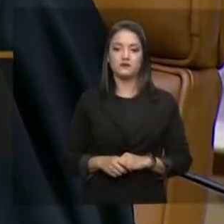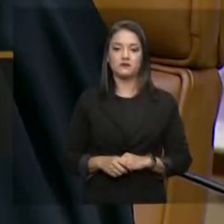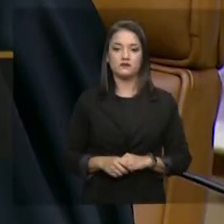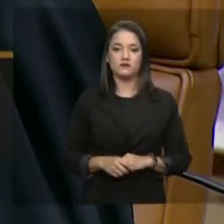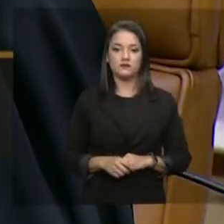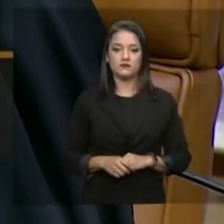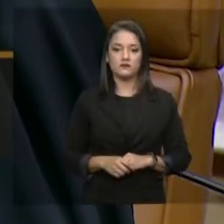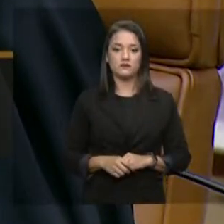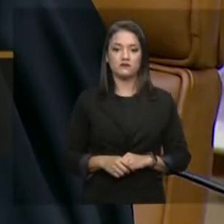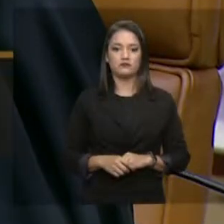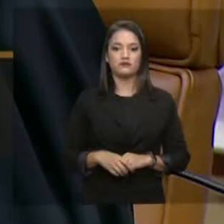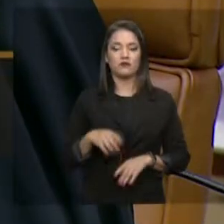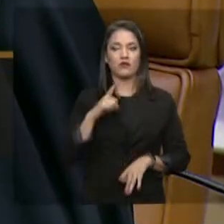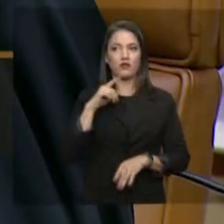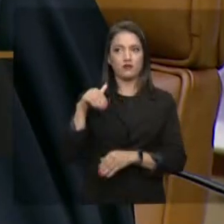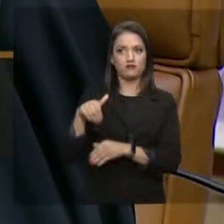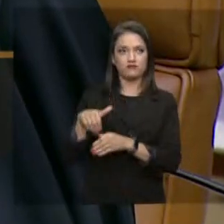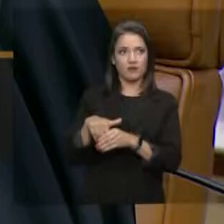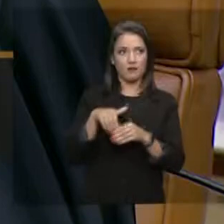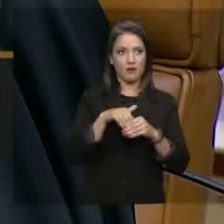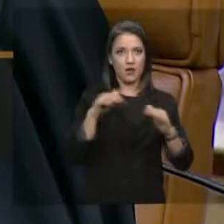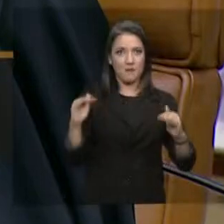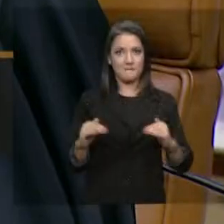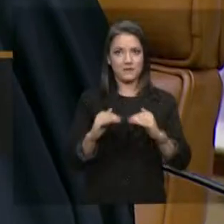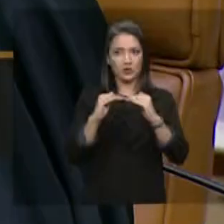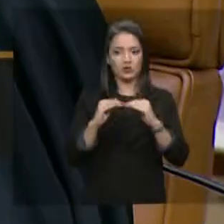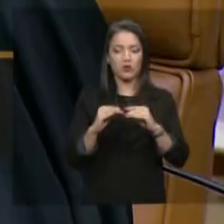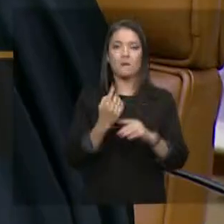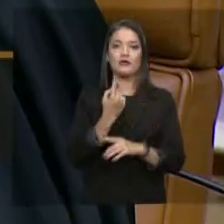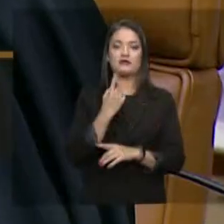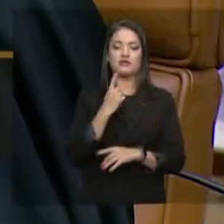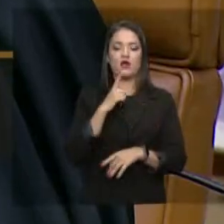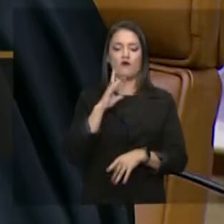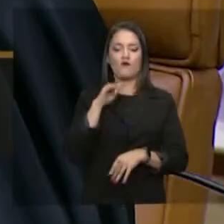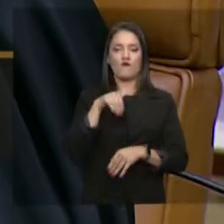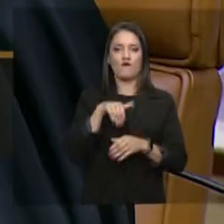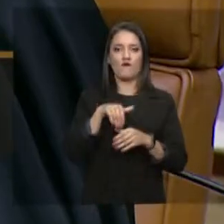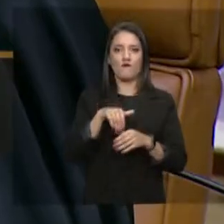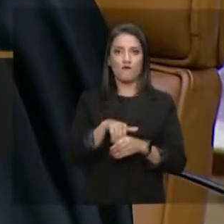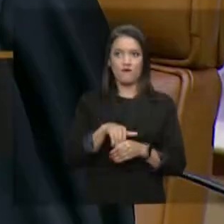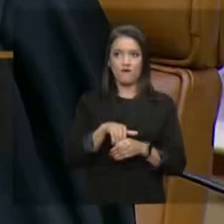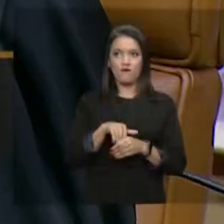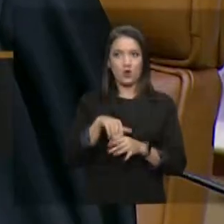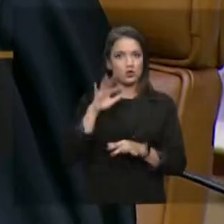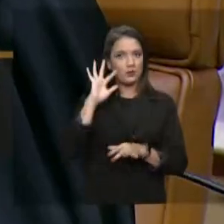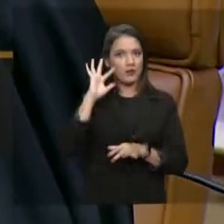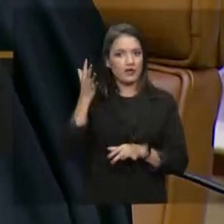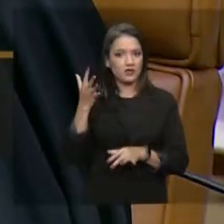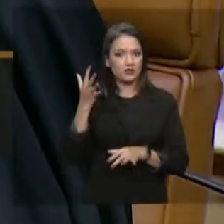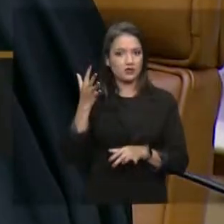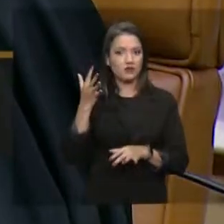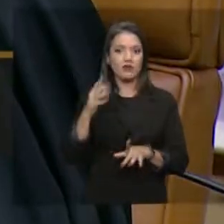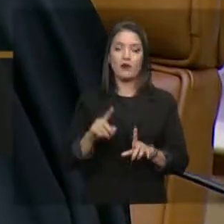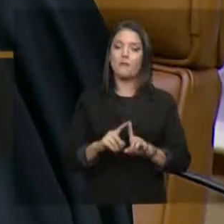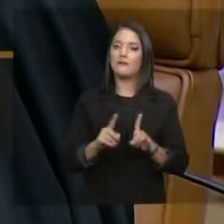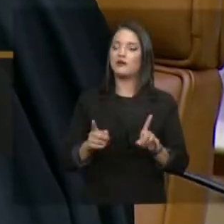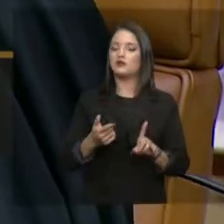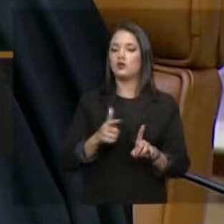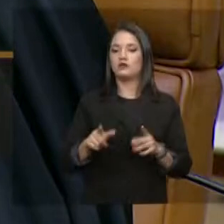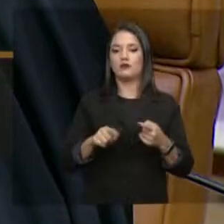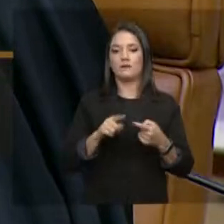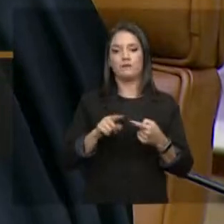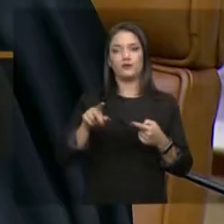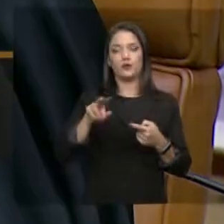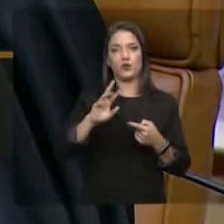aplica-se o voto de desempate somente não se aplicando em habeas corpus, recursos em matéria penal, quando